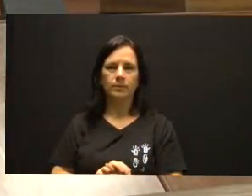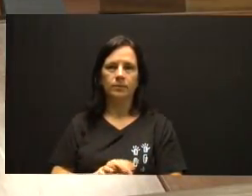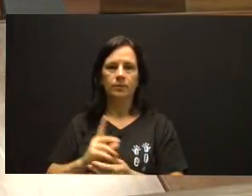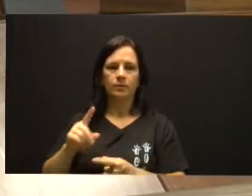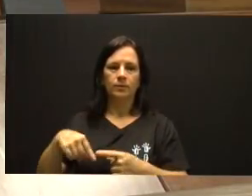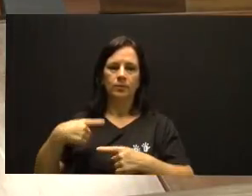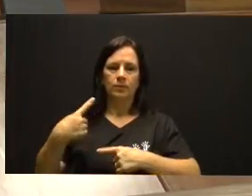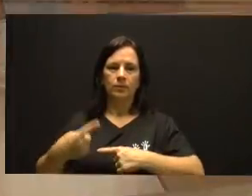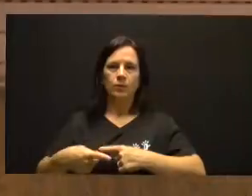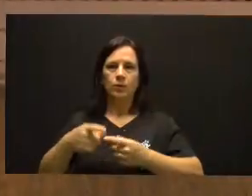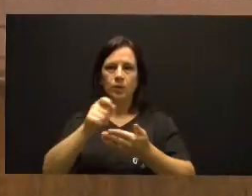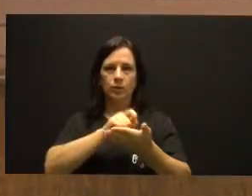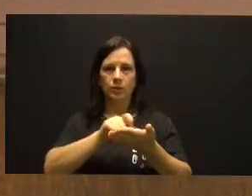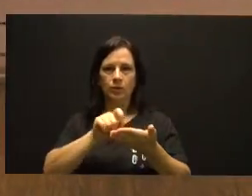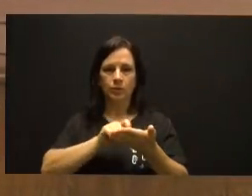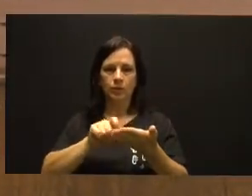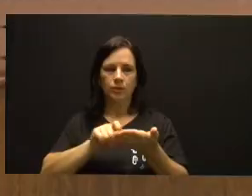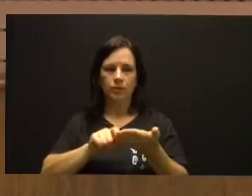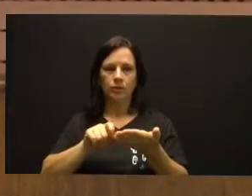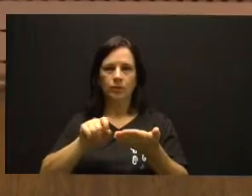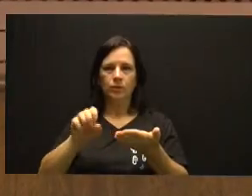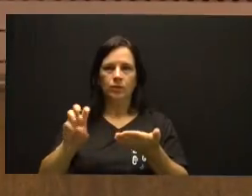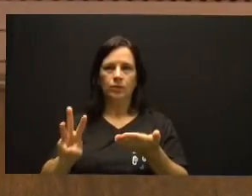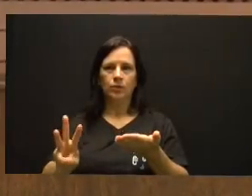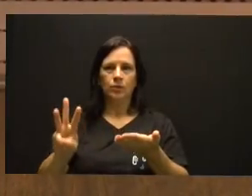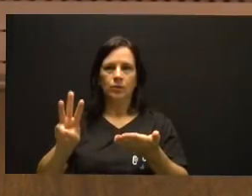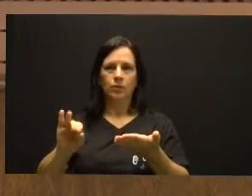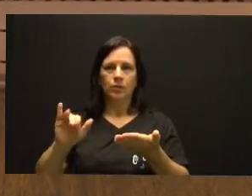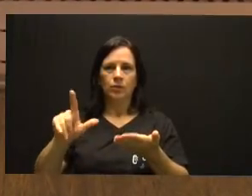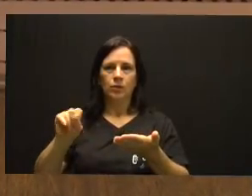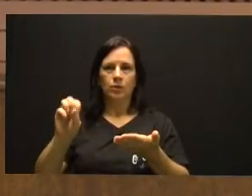Próximo inscrito é o vereador Wilson Pio, que abriu mão.